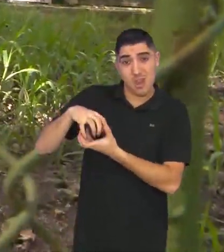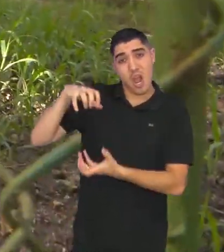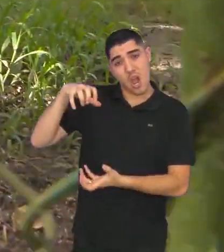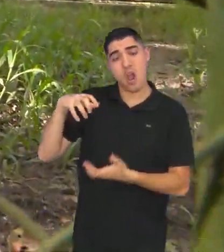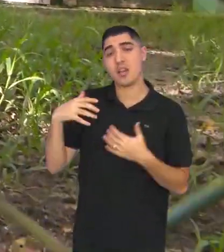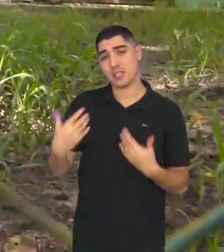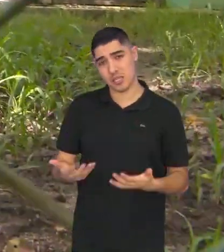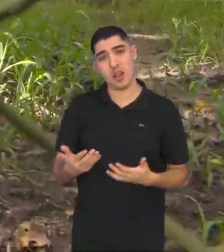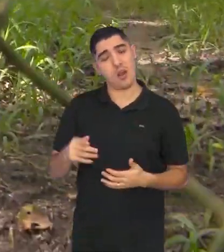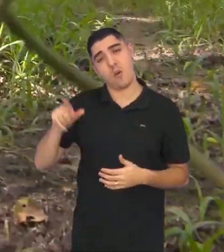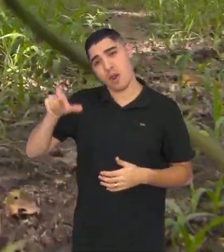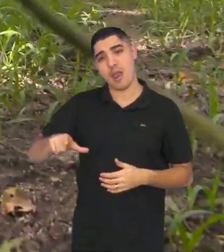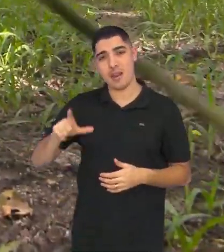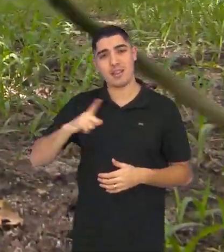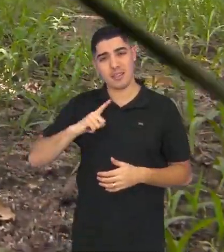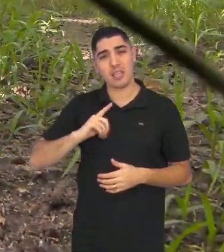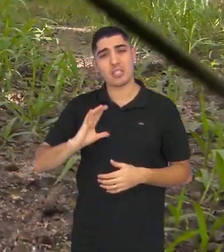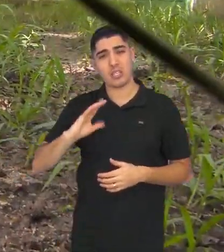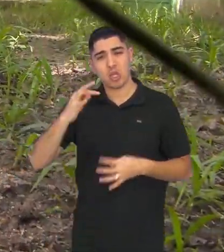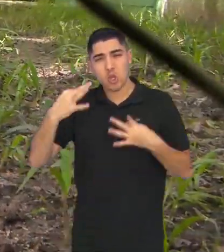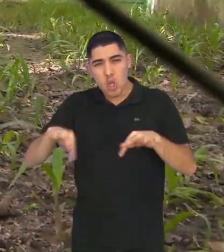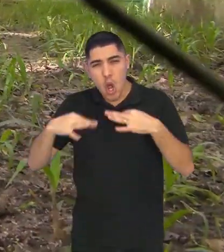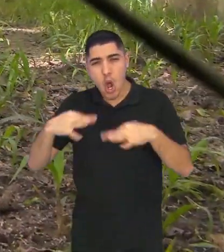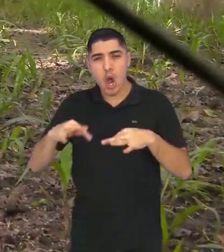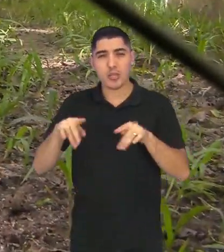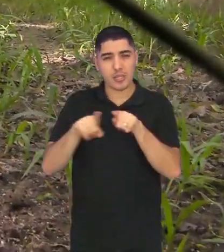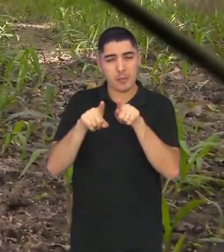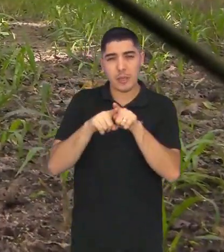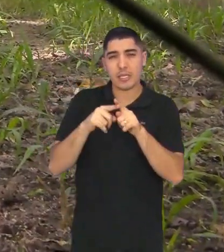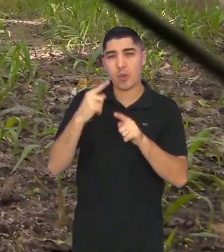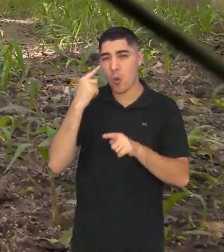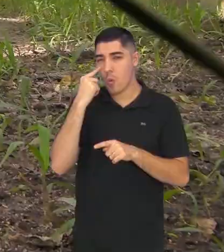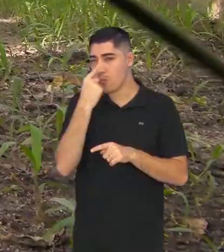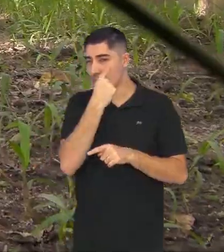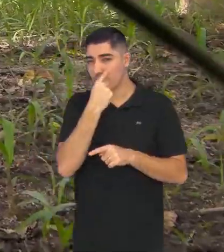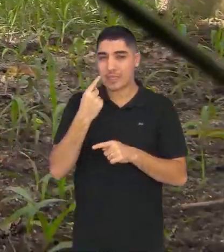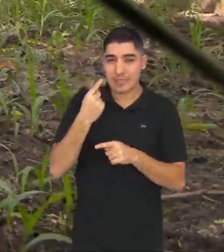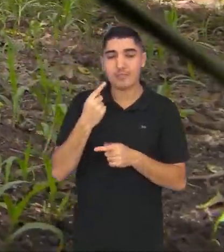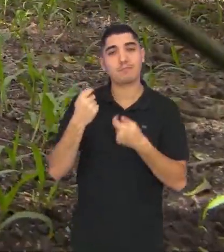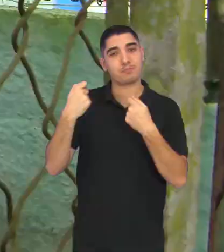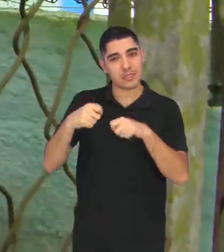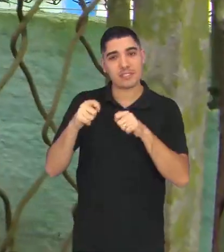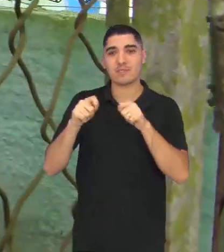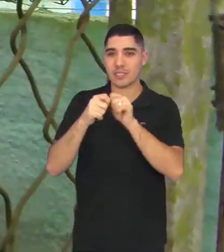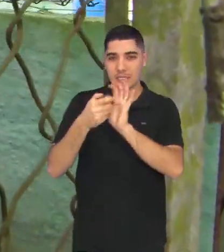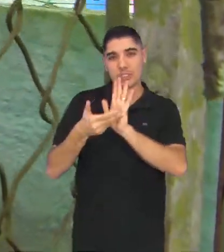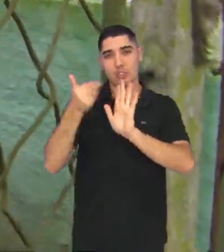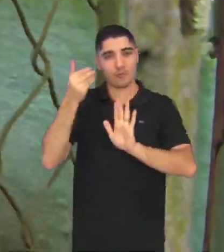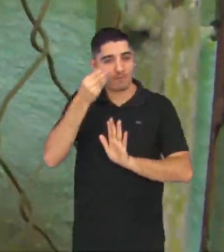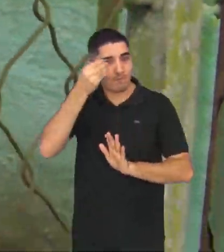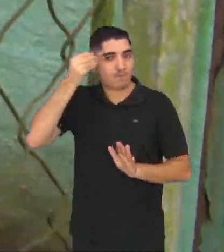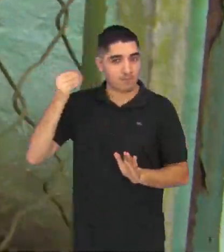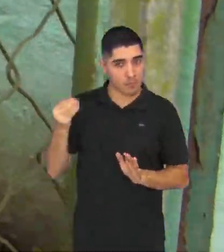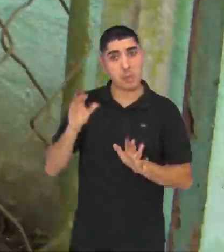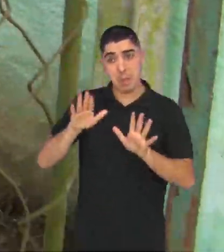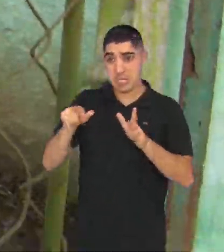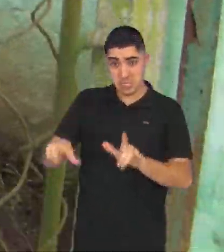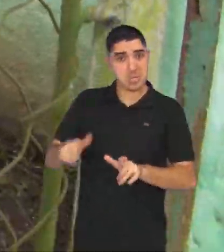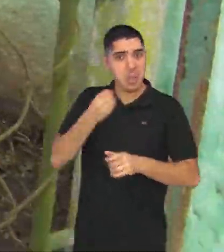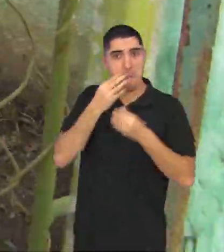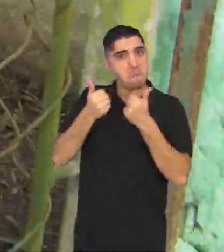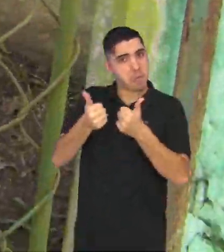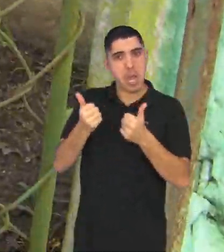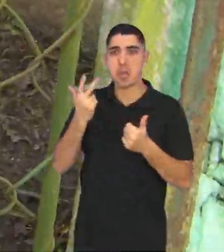idoso, então ele apresentou algumas lesões na córnea e aí a gente acabou tendo que fazer a enucleação. Mas ele tá bem,